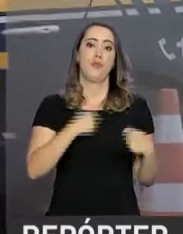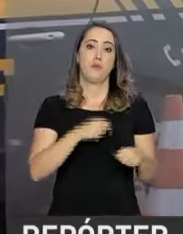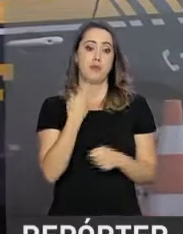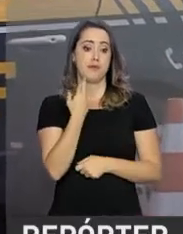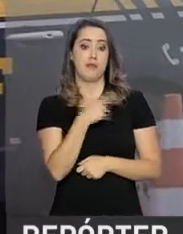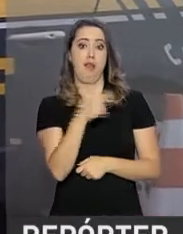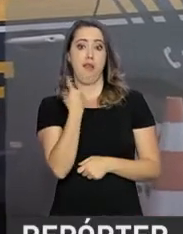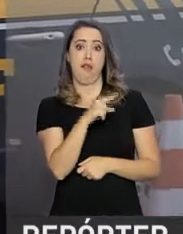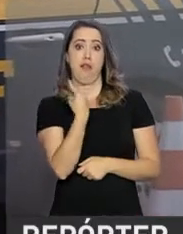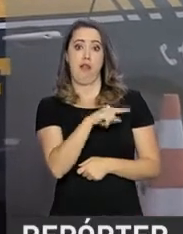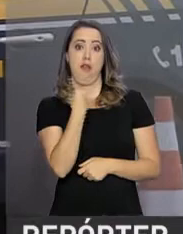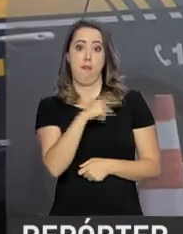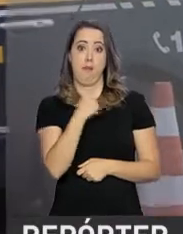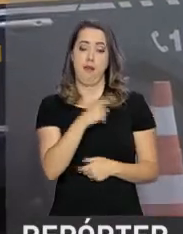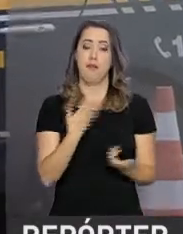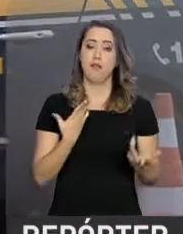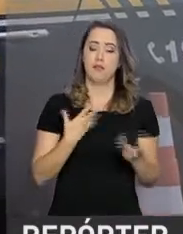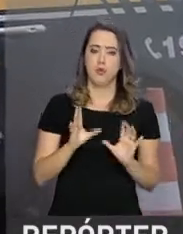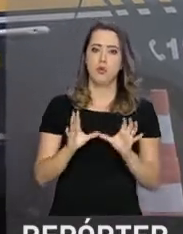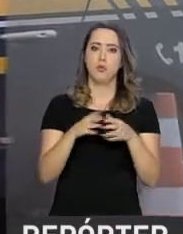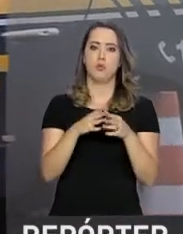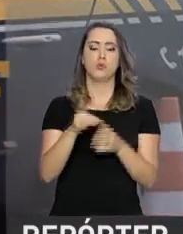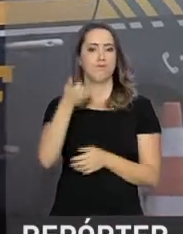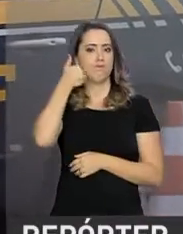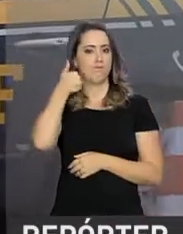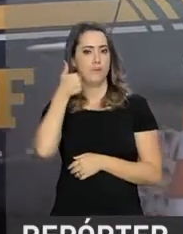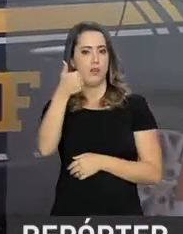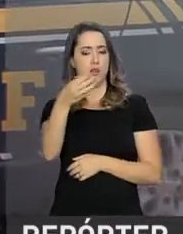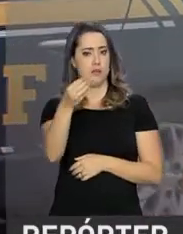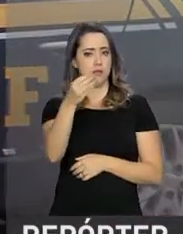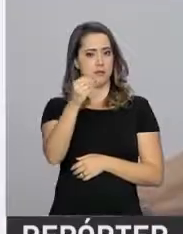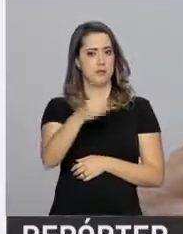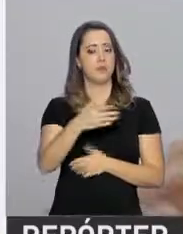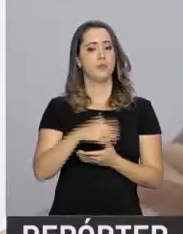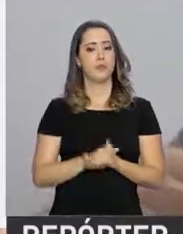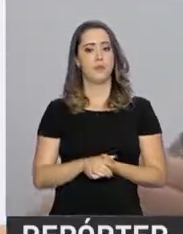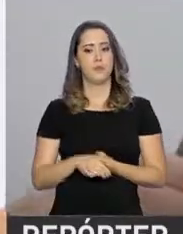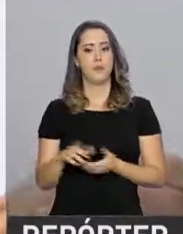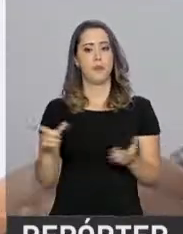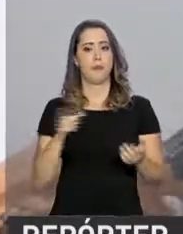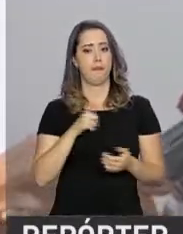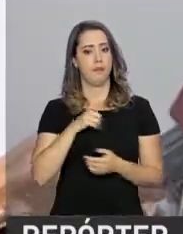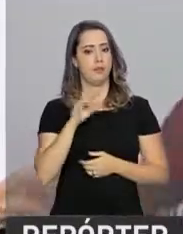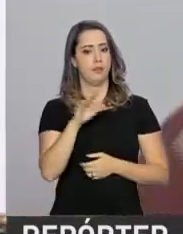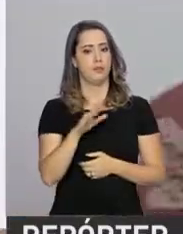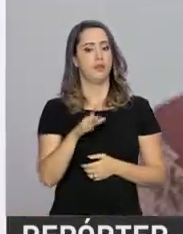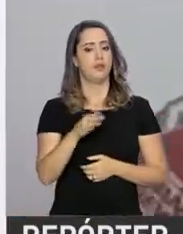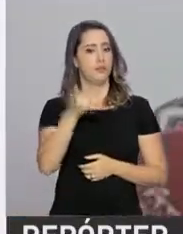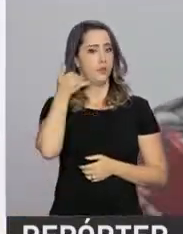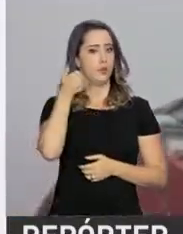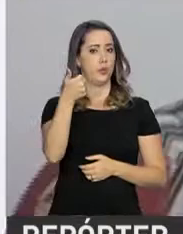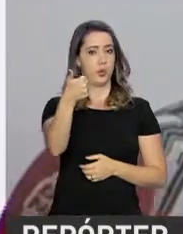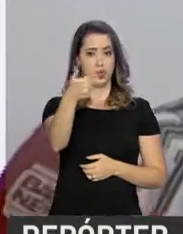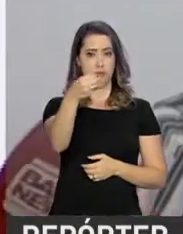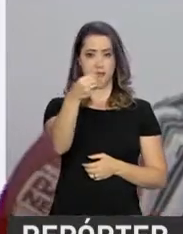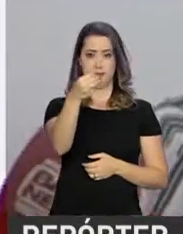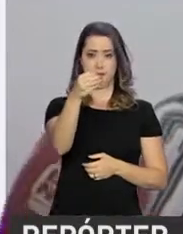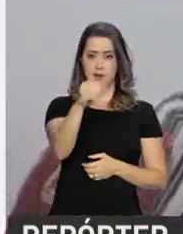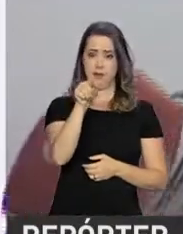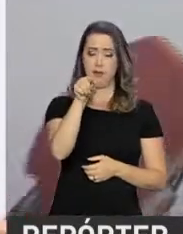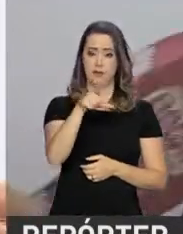a Central de Proteção dos Direitos Humanos do Governo Federal. Nós temos o canal do Disque 100, né, que